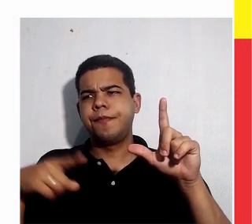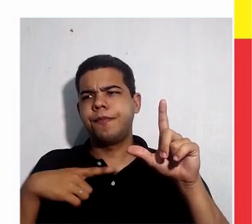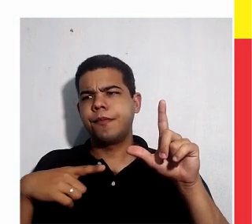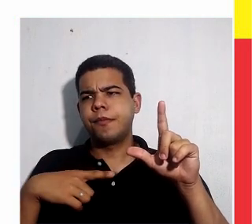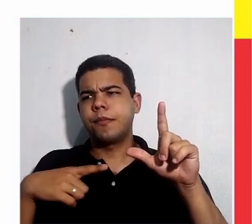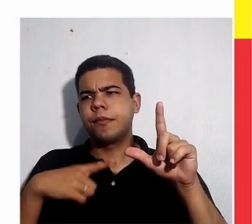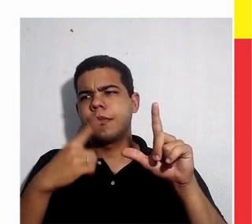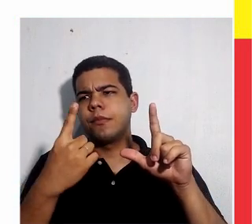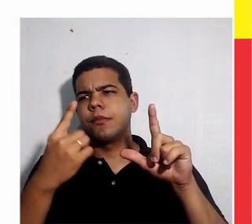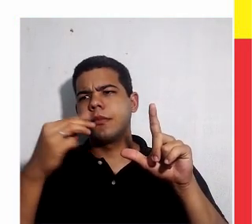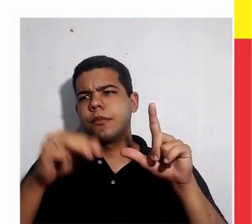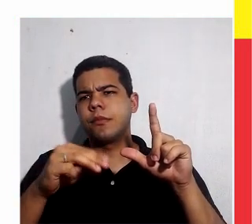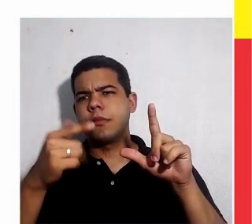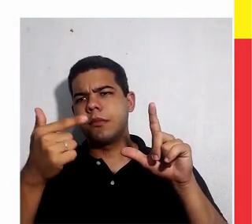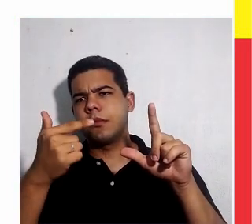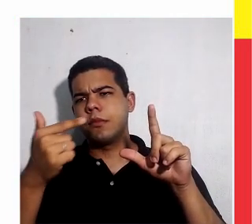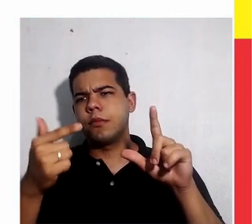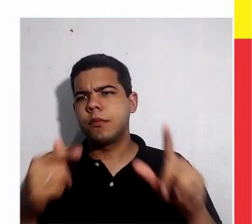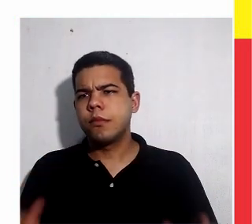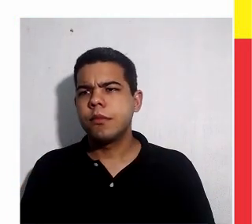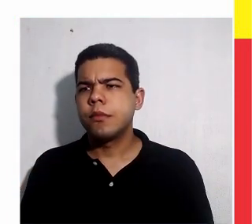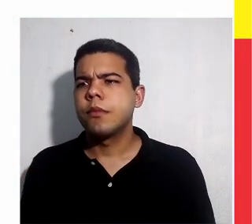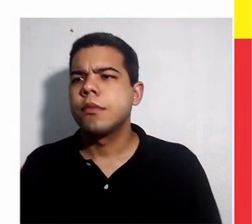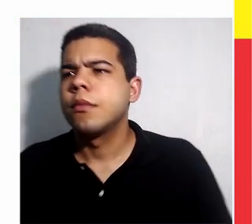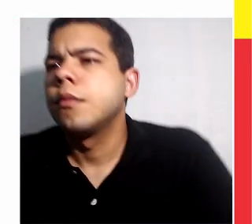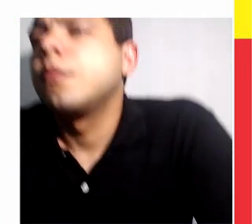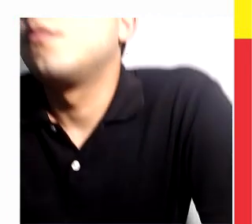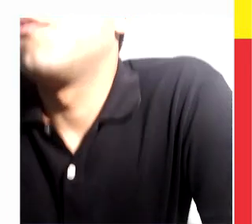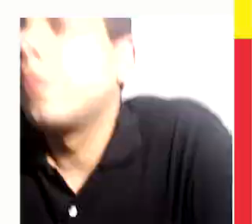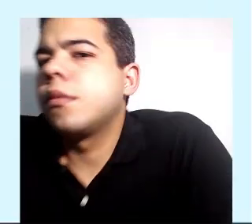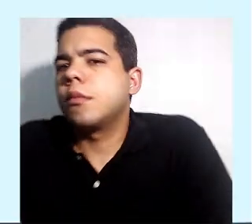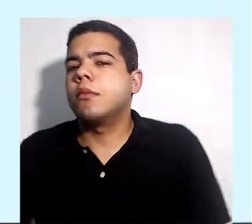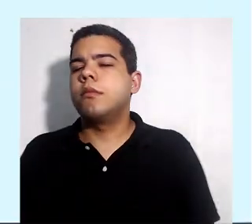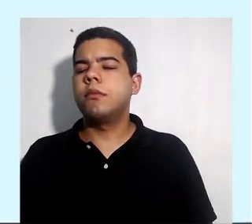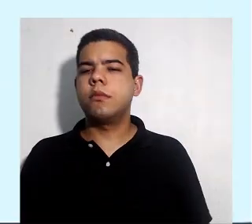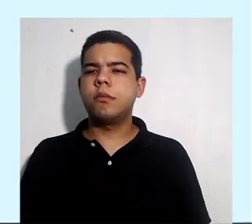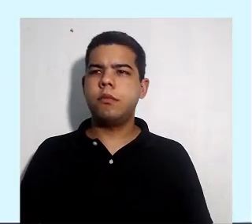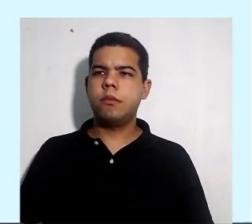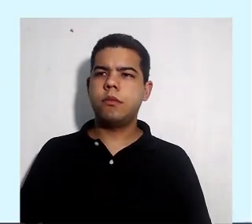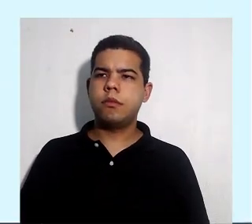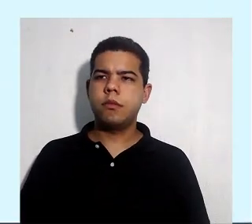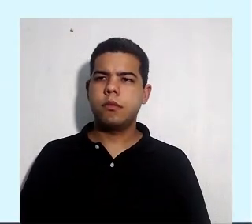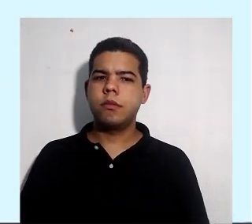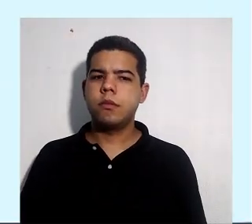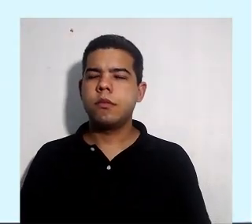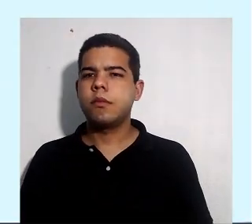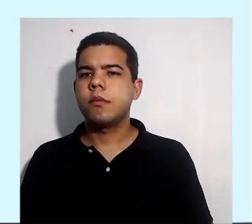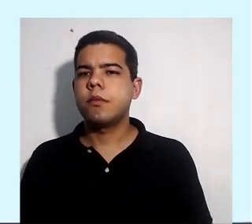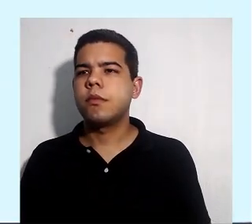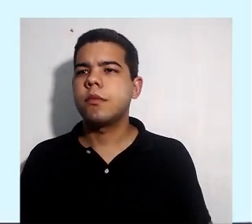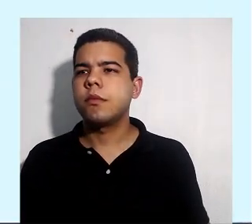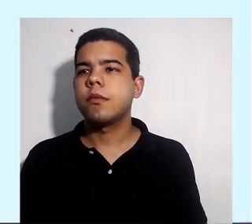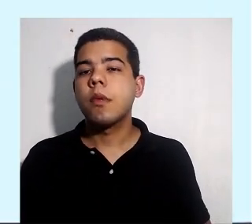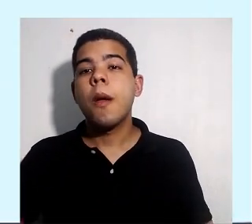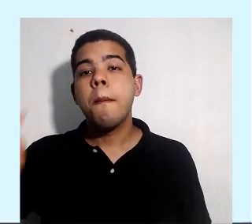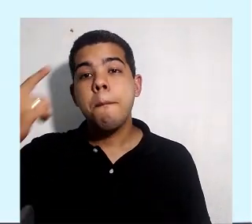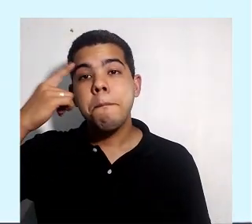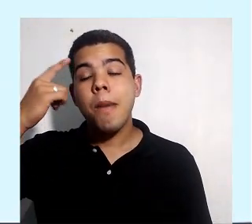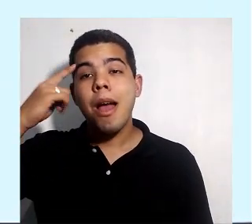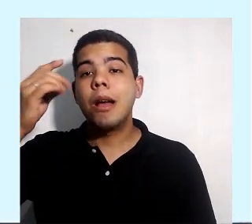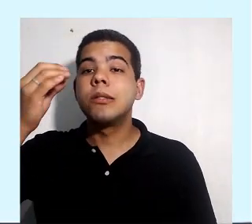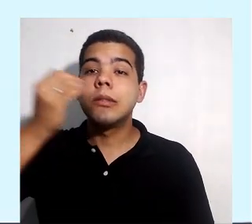Paulo vai precisar para fazer esse piso, né? Para fazer o serviço, para poder cobrir esse piso. Então, pense